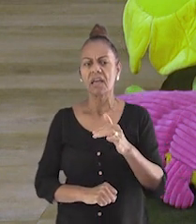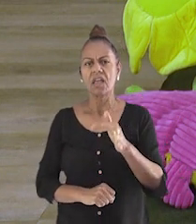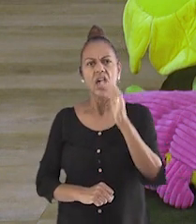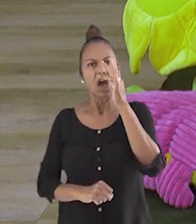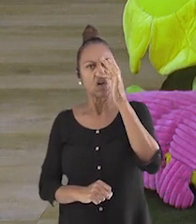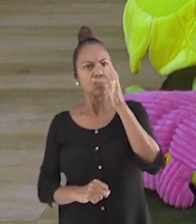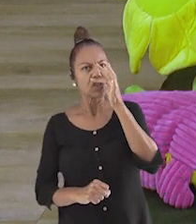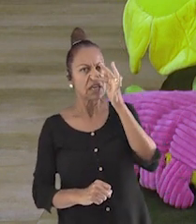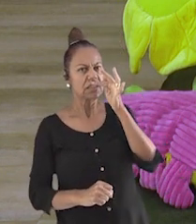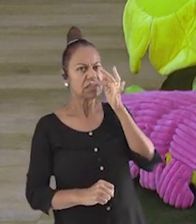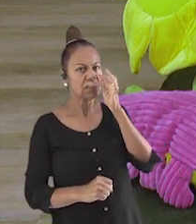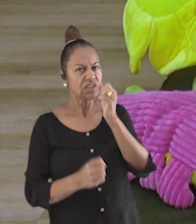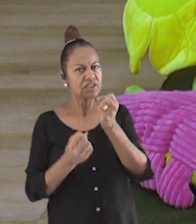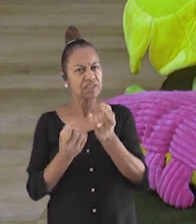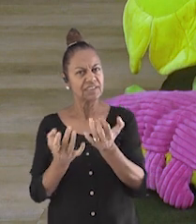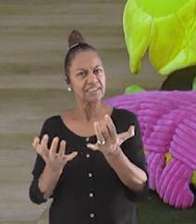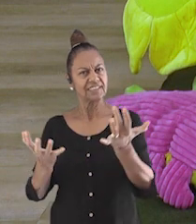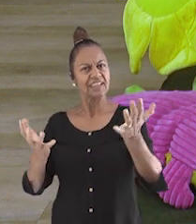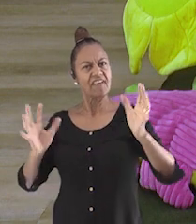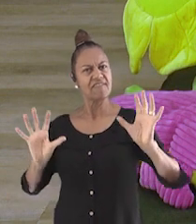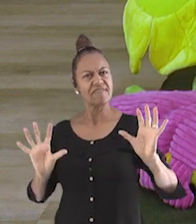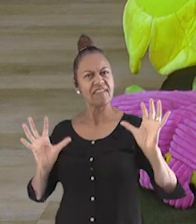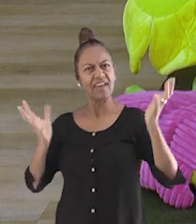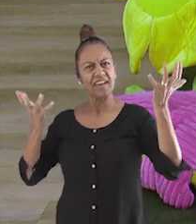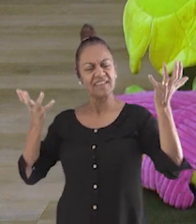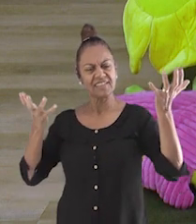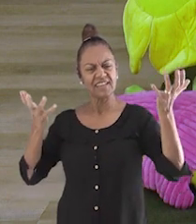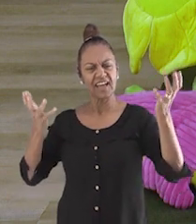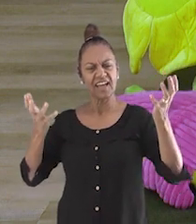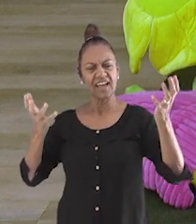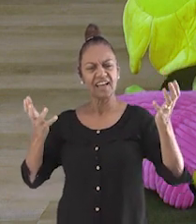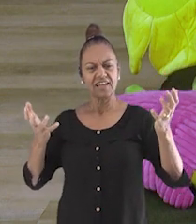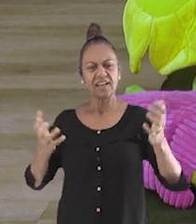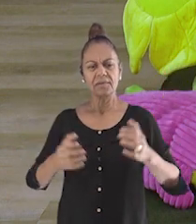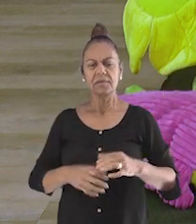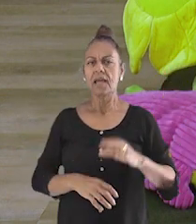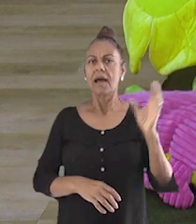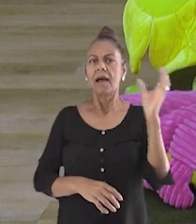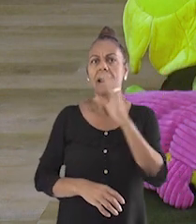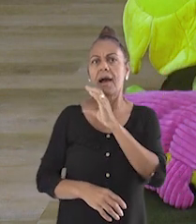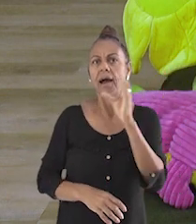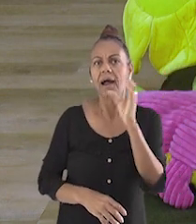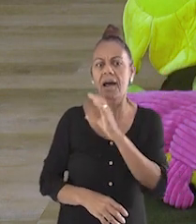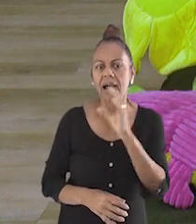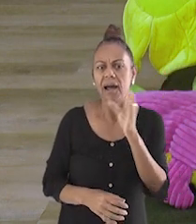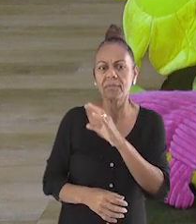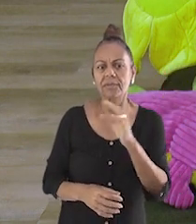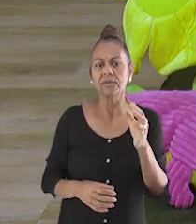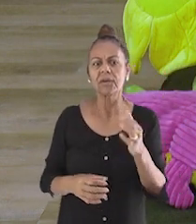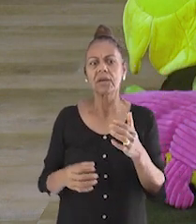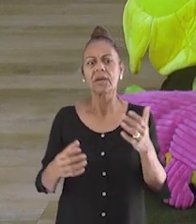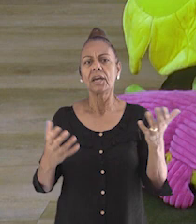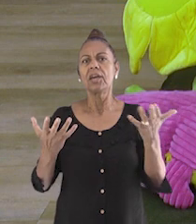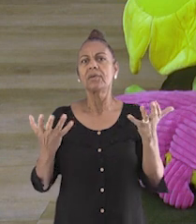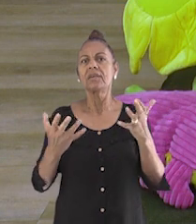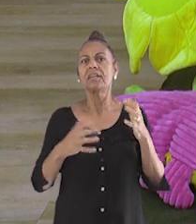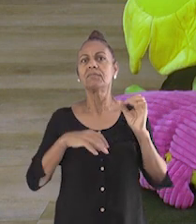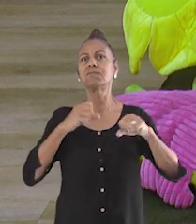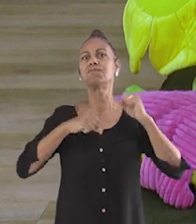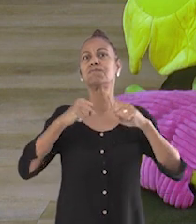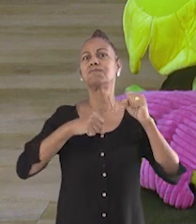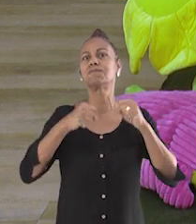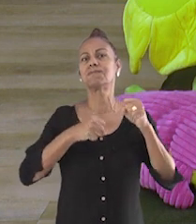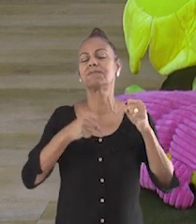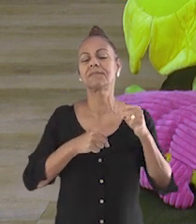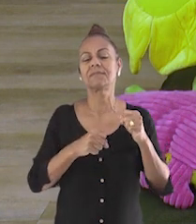veio a pular. Uma novidade queria me contar. O jardim está em festa! Ele repetia